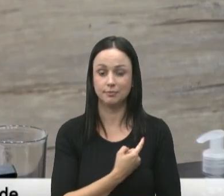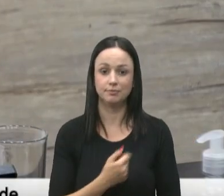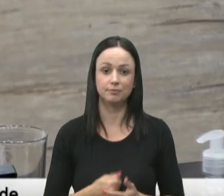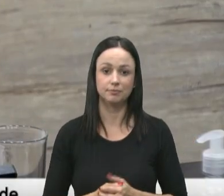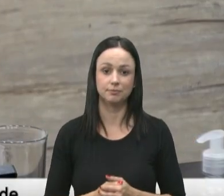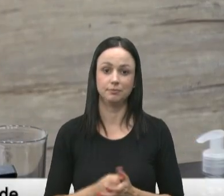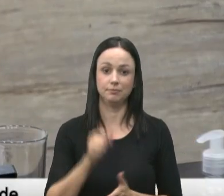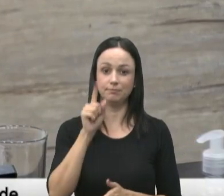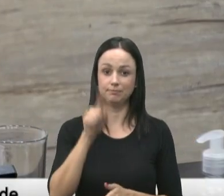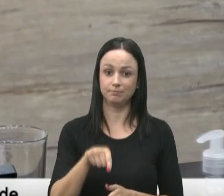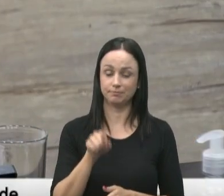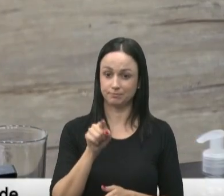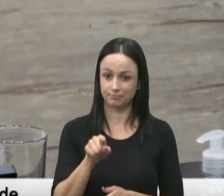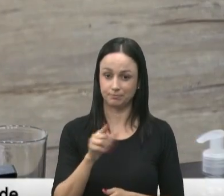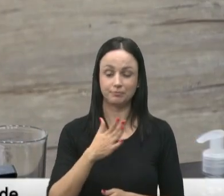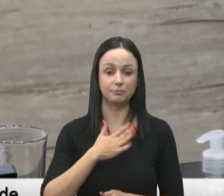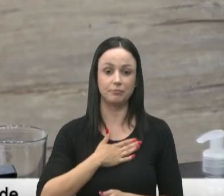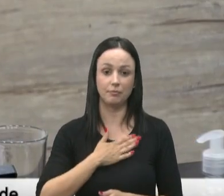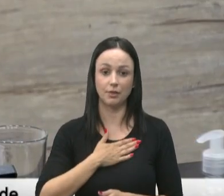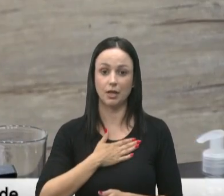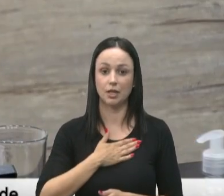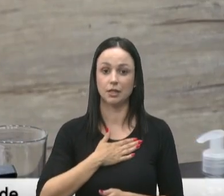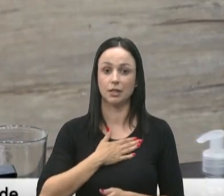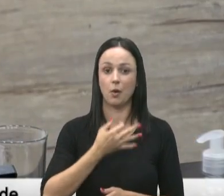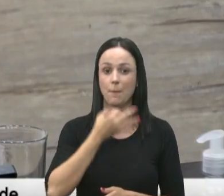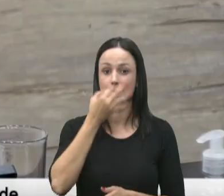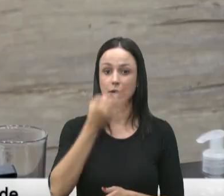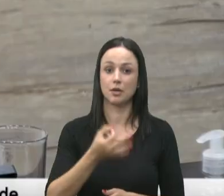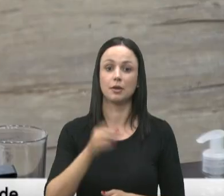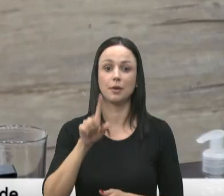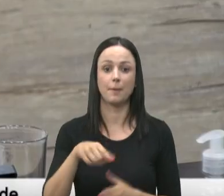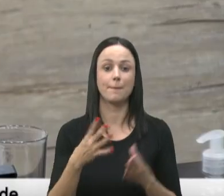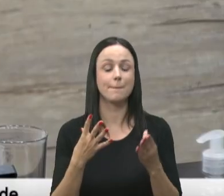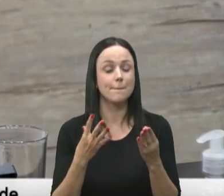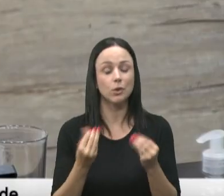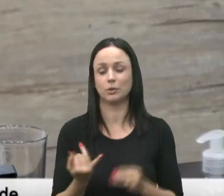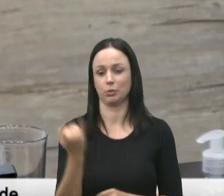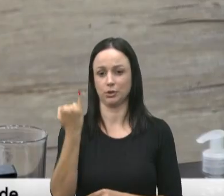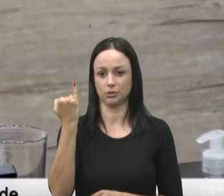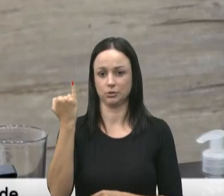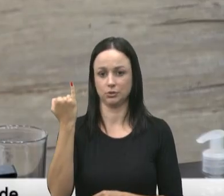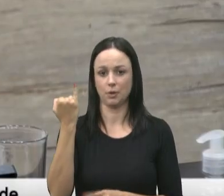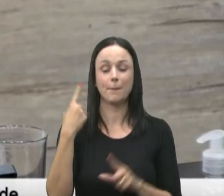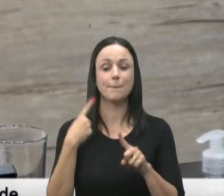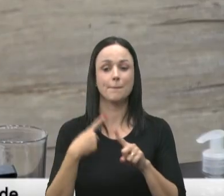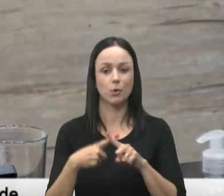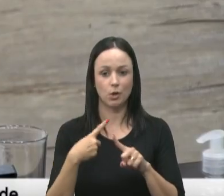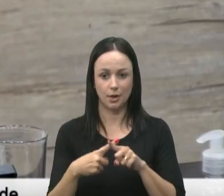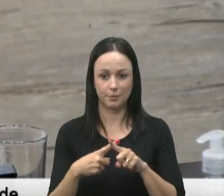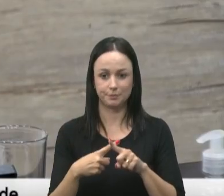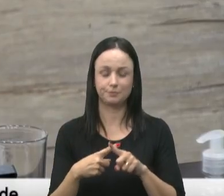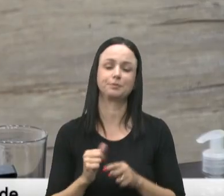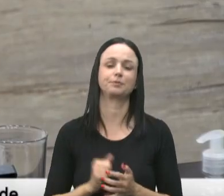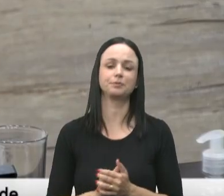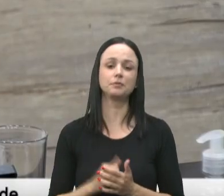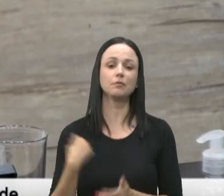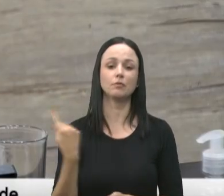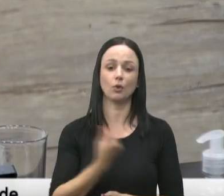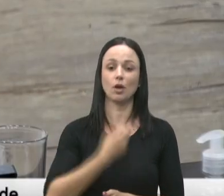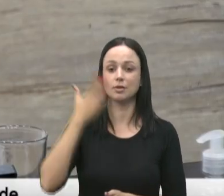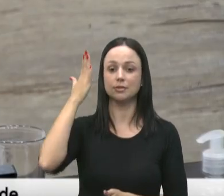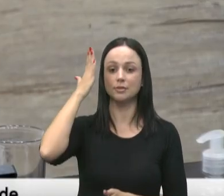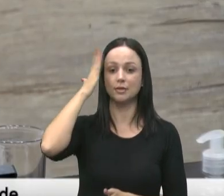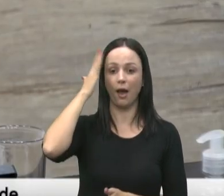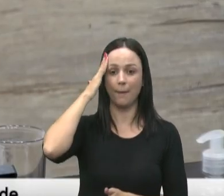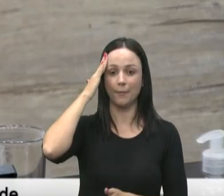E isso, na minha visão, é extremamente necessário. Por quê? Porque nós sabemos,